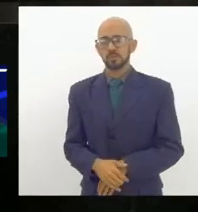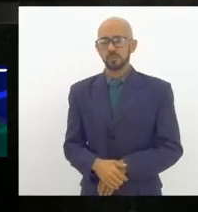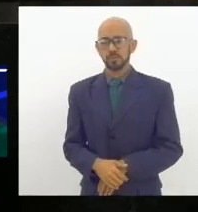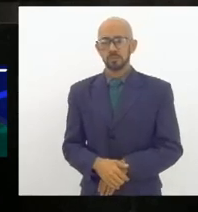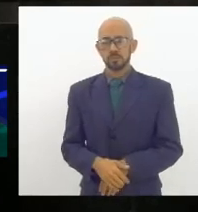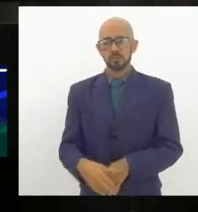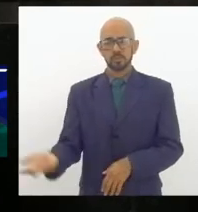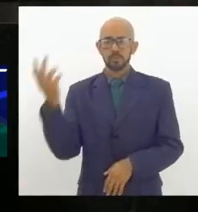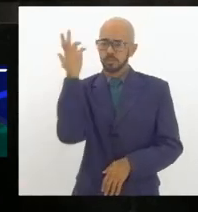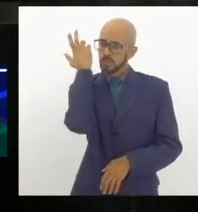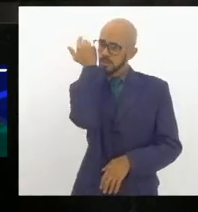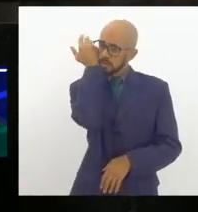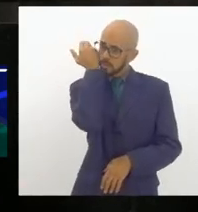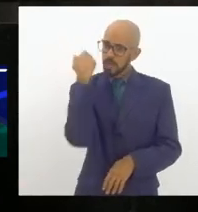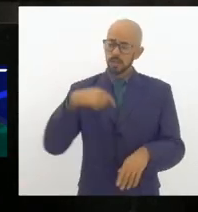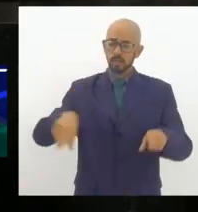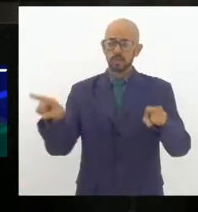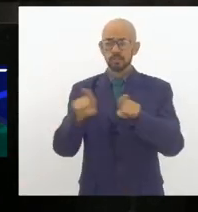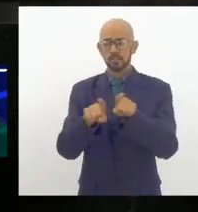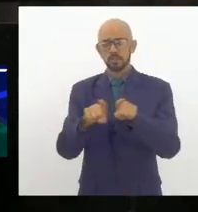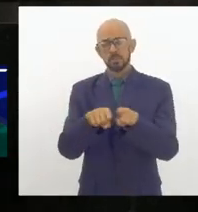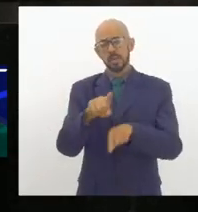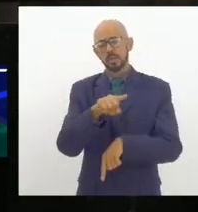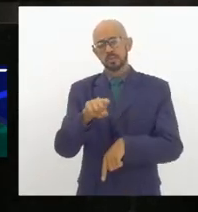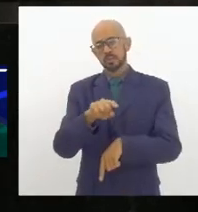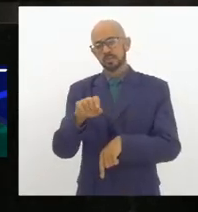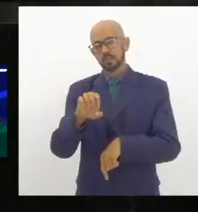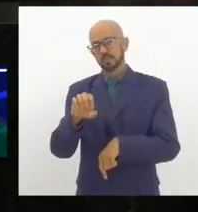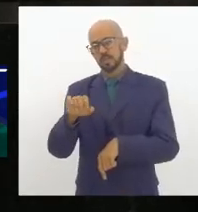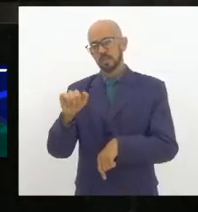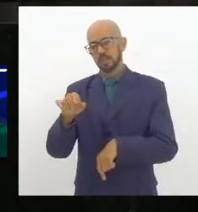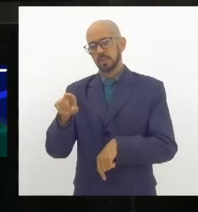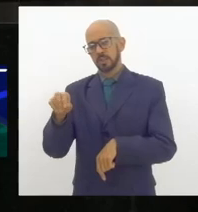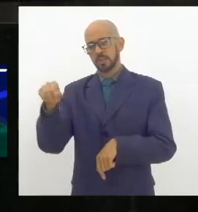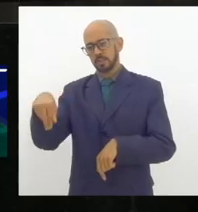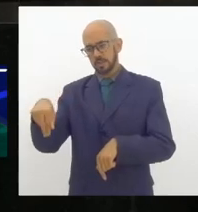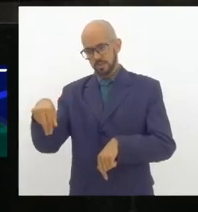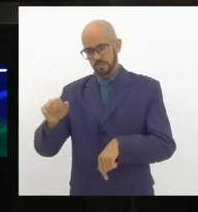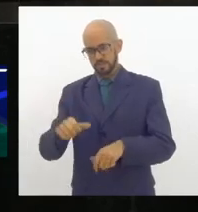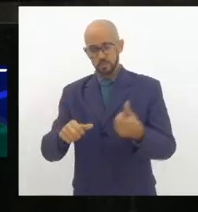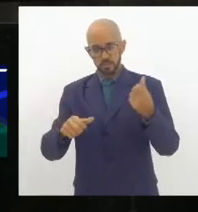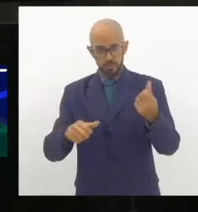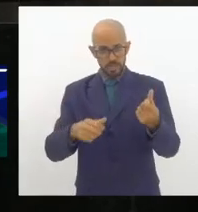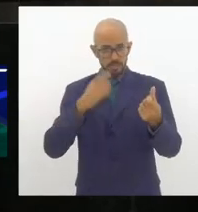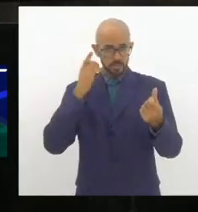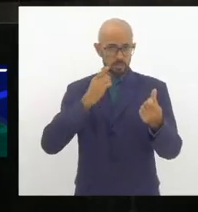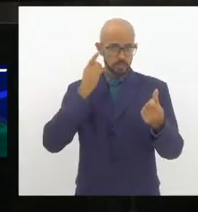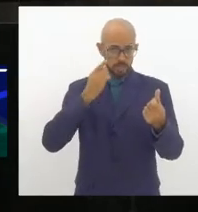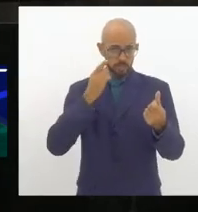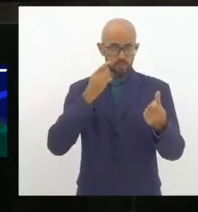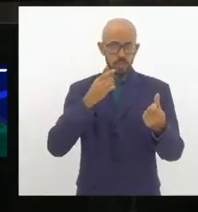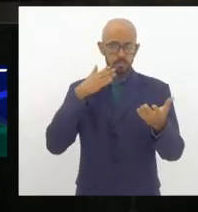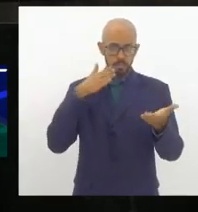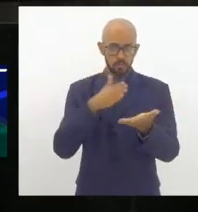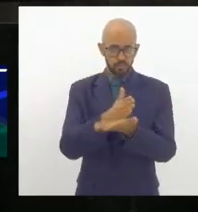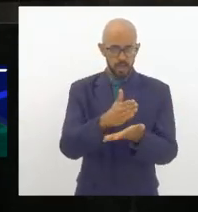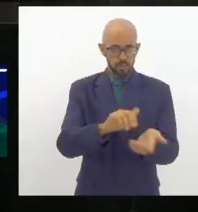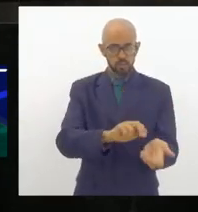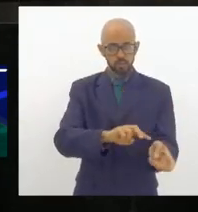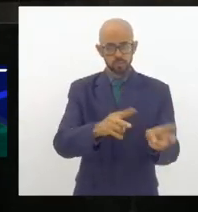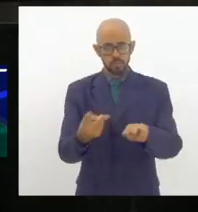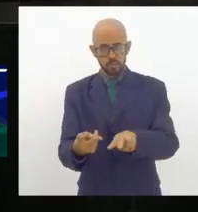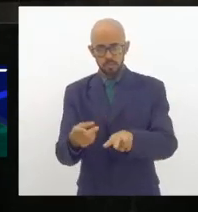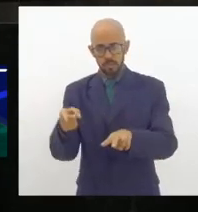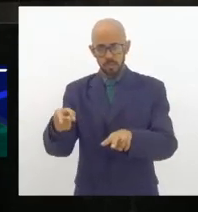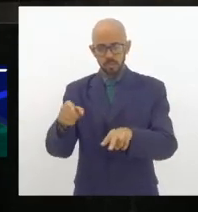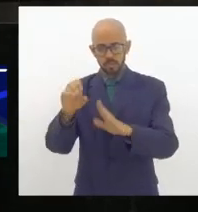e ele Omar Coelho Deputado azeda os seis deputados aprovaram encaminhamento